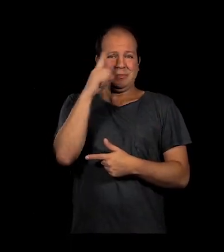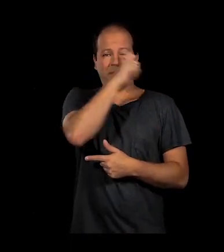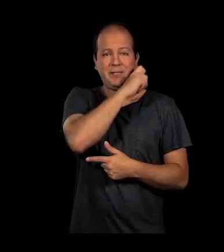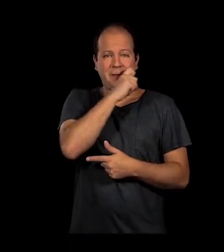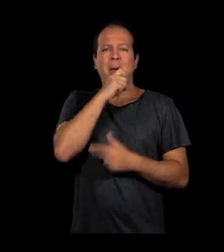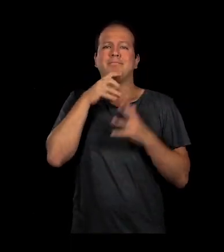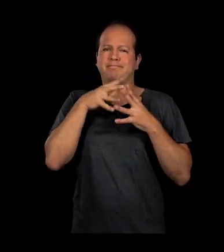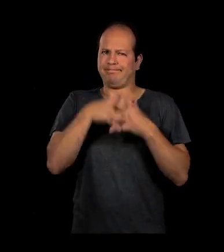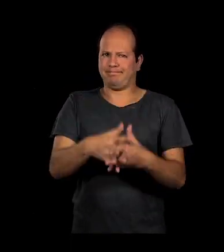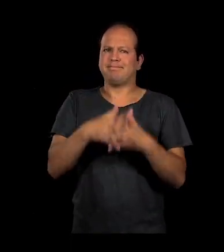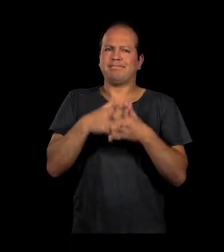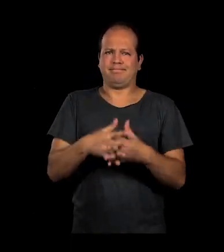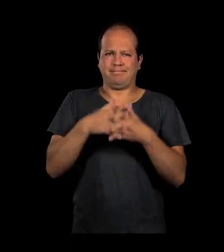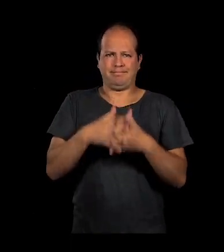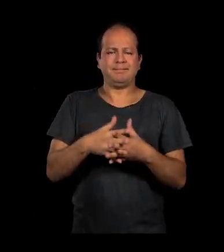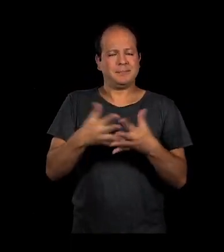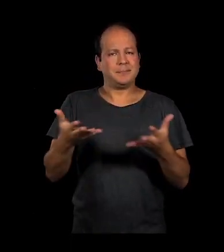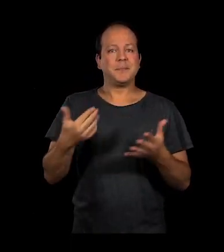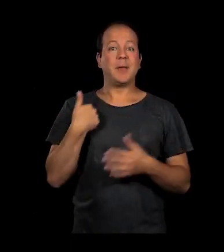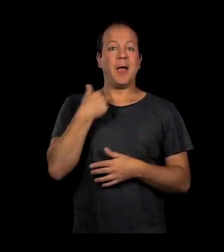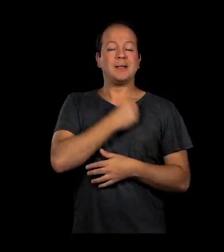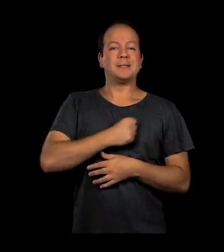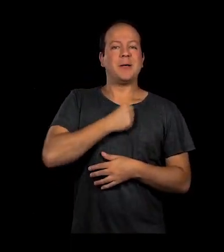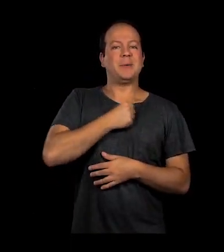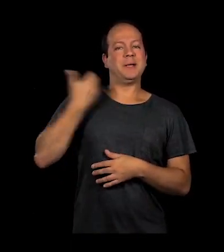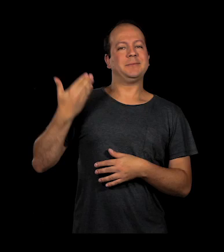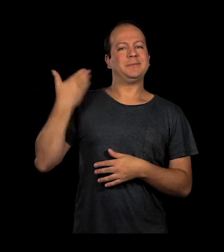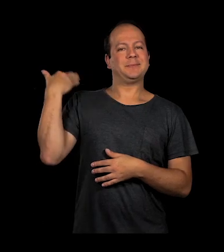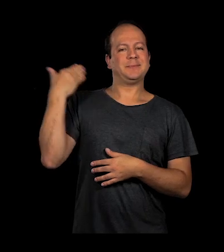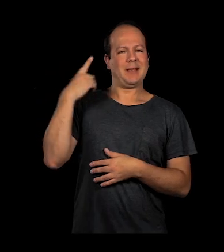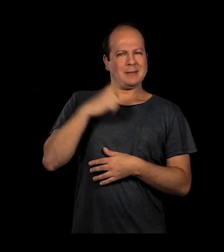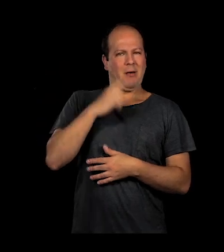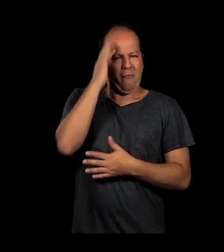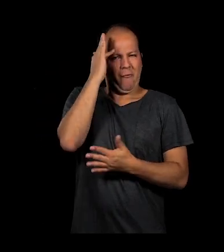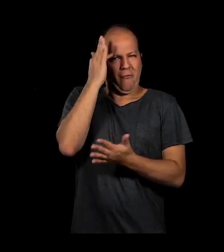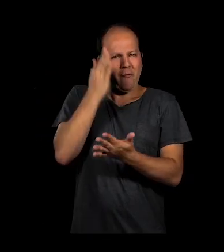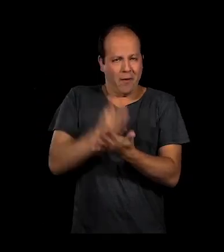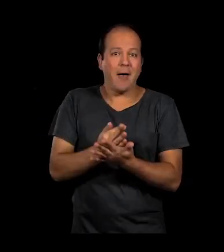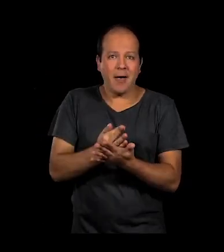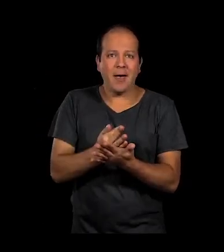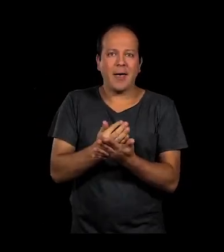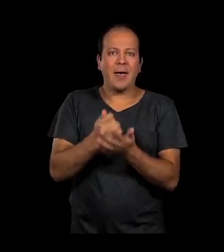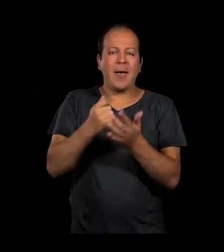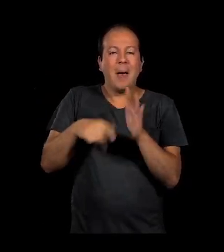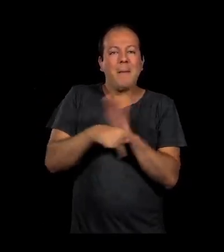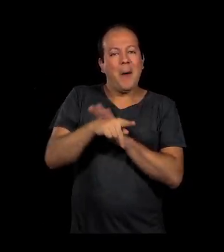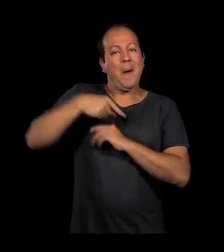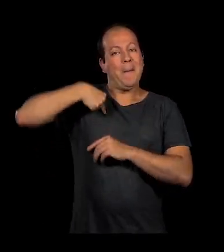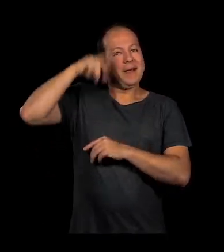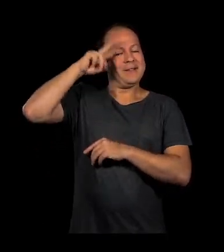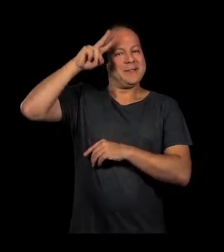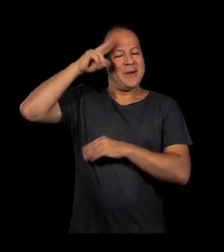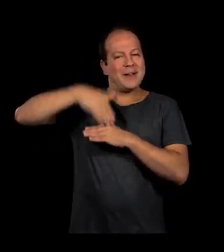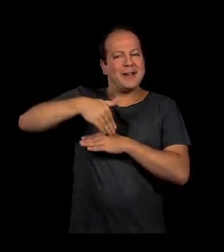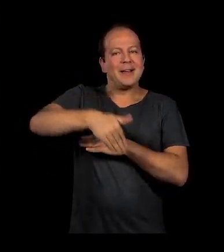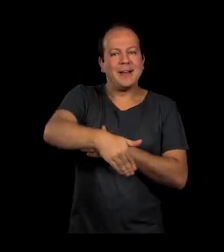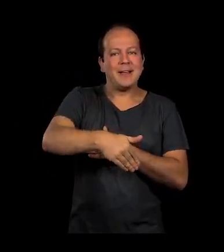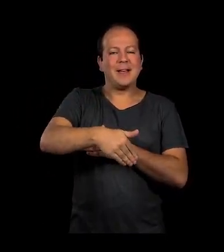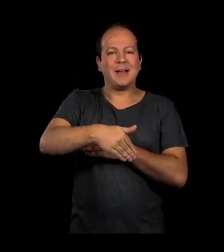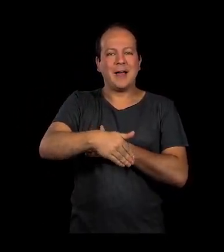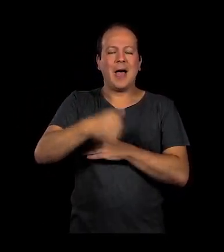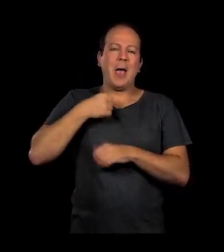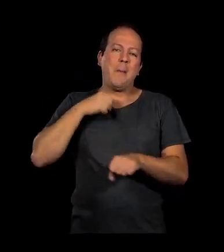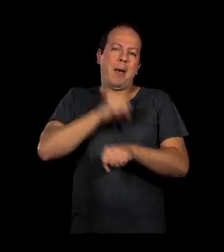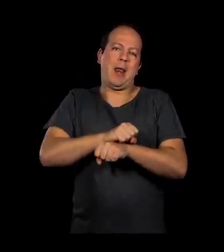complexa eu tenho saudade na época eu tinha fé em fazer minhas próprias histórias aí 85 - de